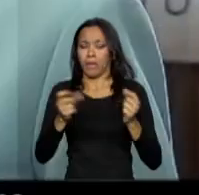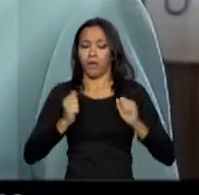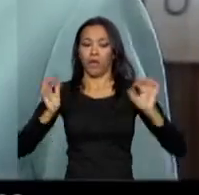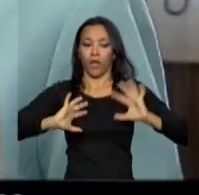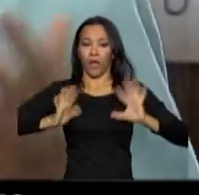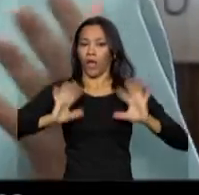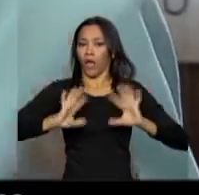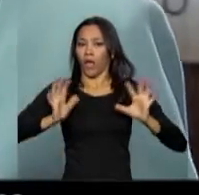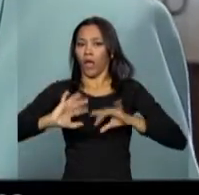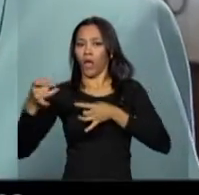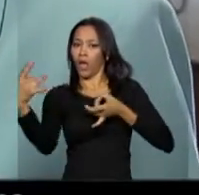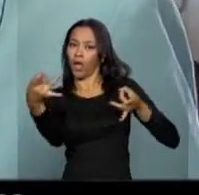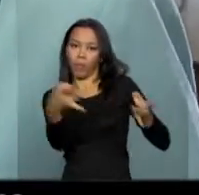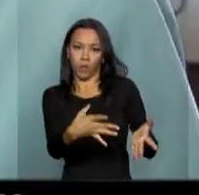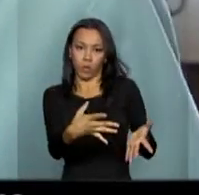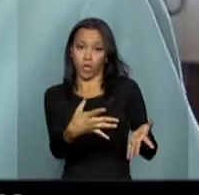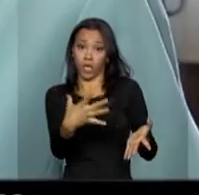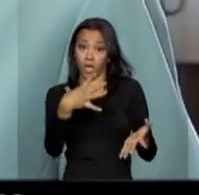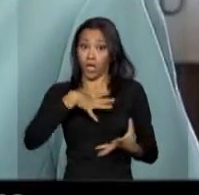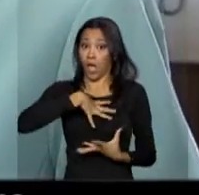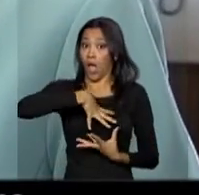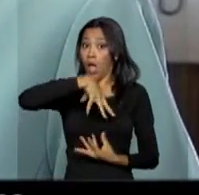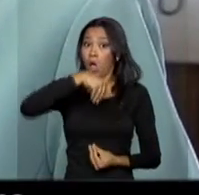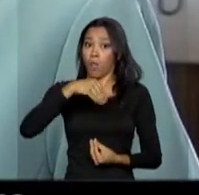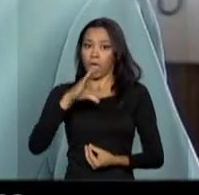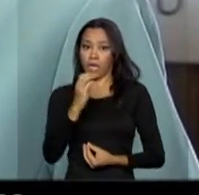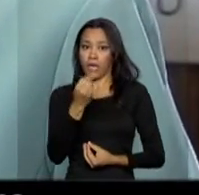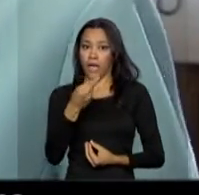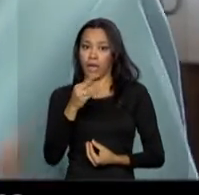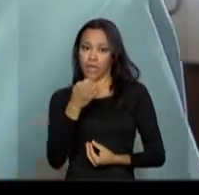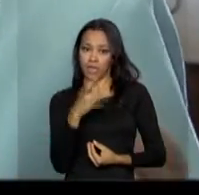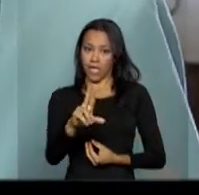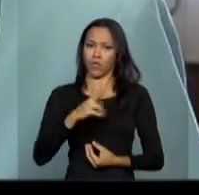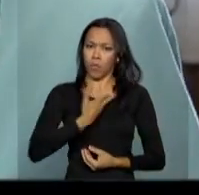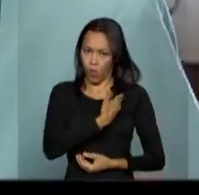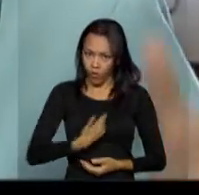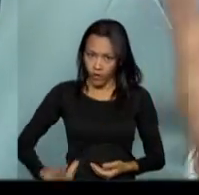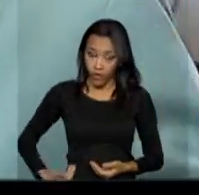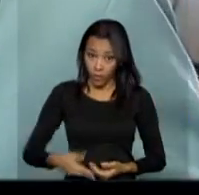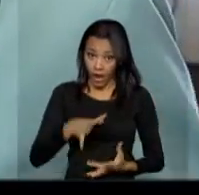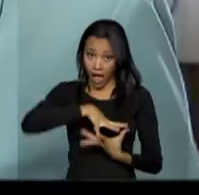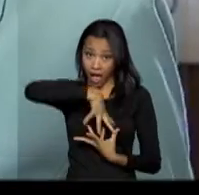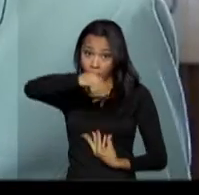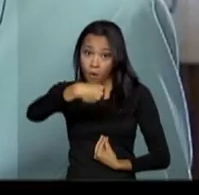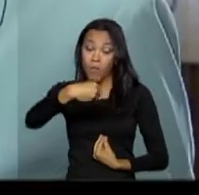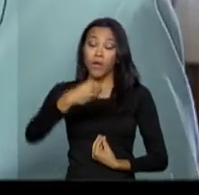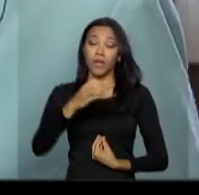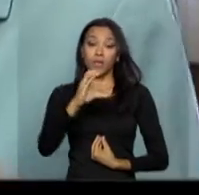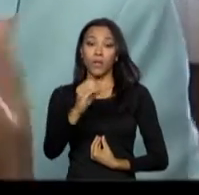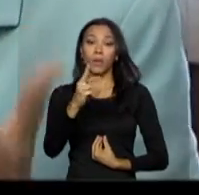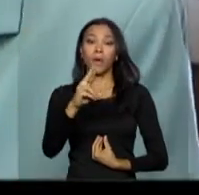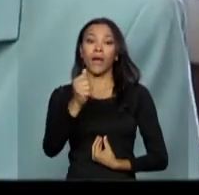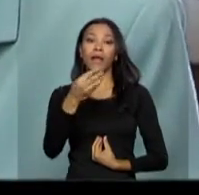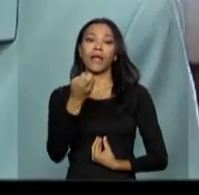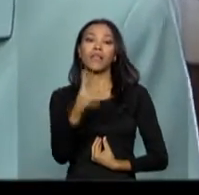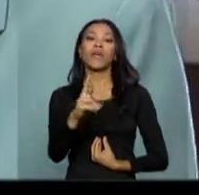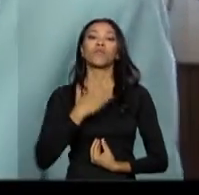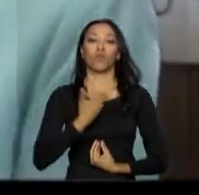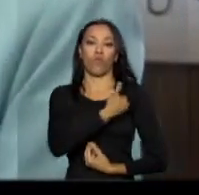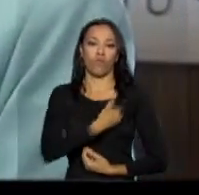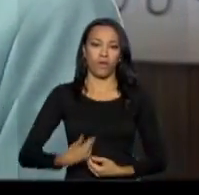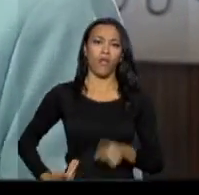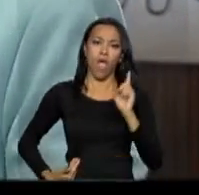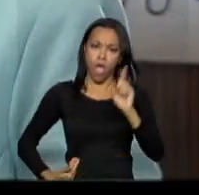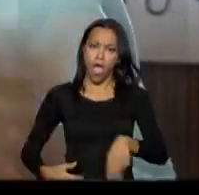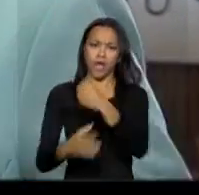abrir mão da alma e do caráter do meu governo. A alma e o caráter do meu governo é assegurar,